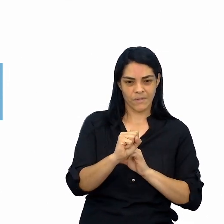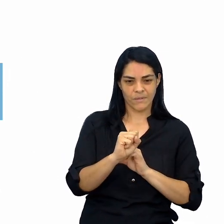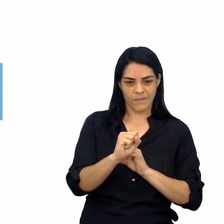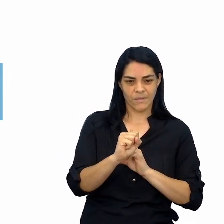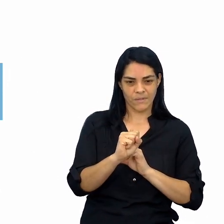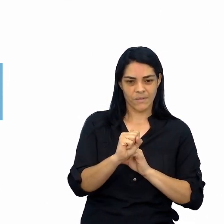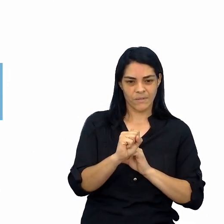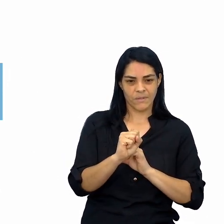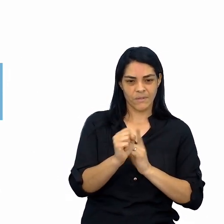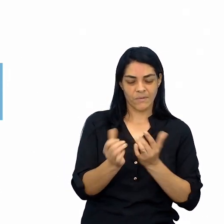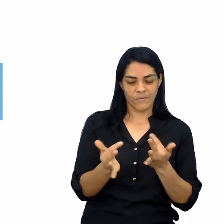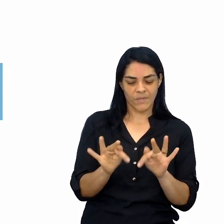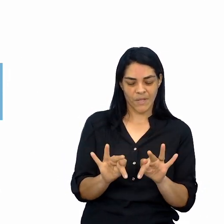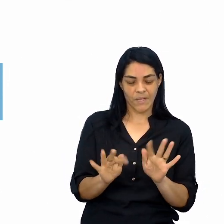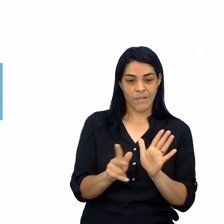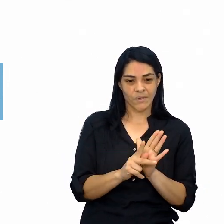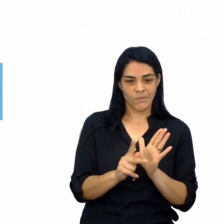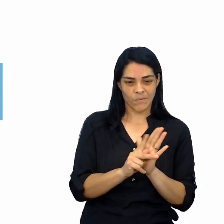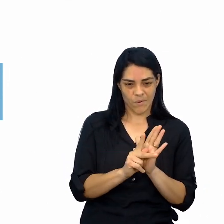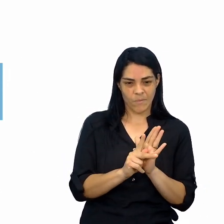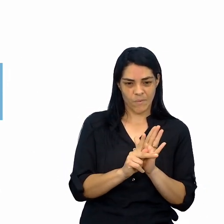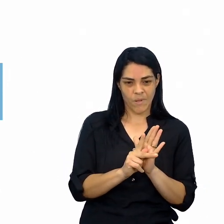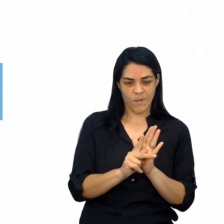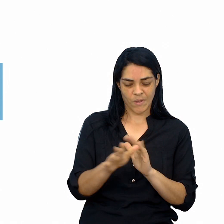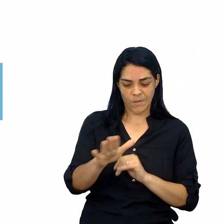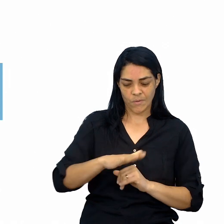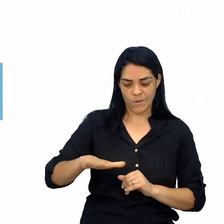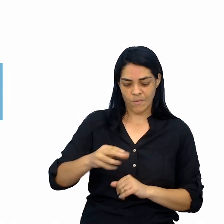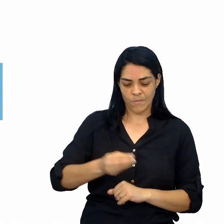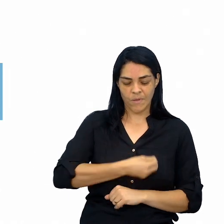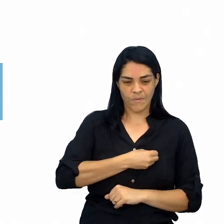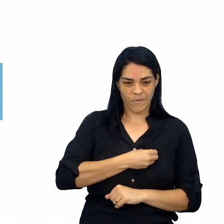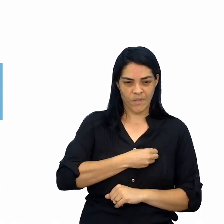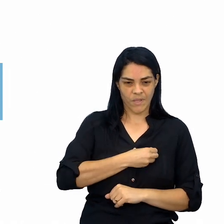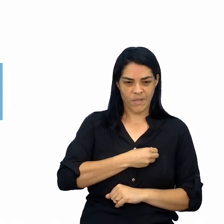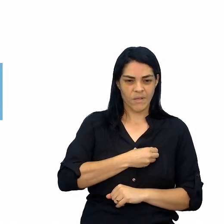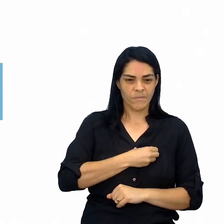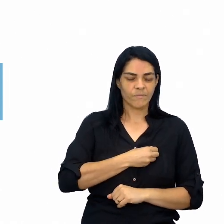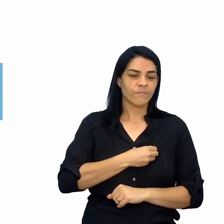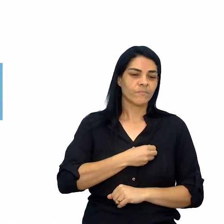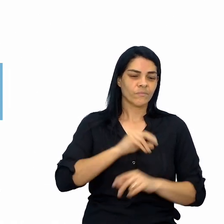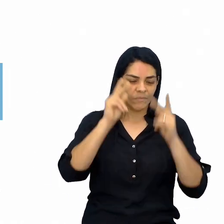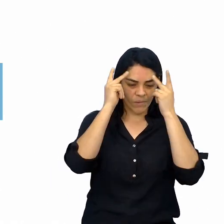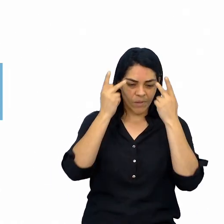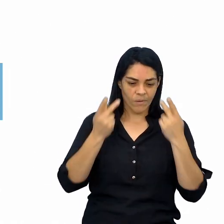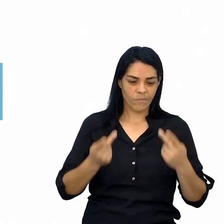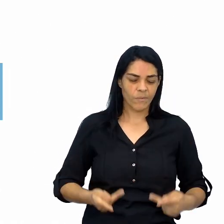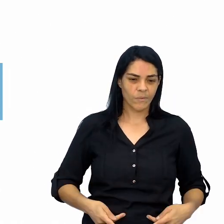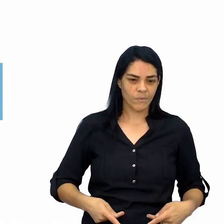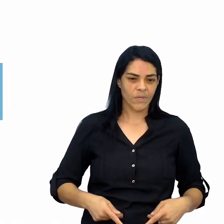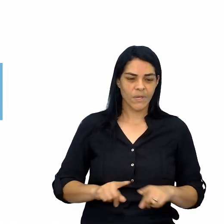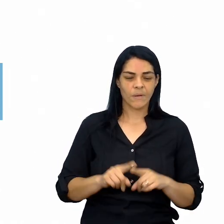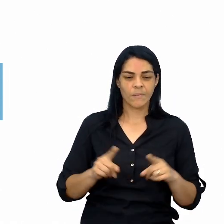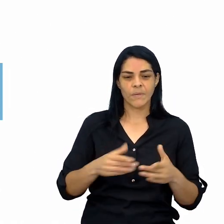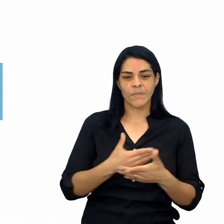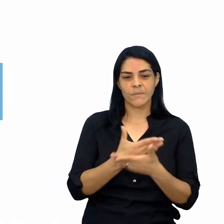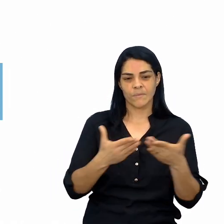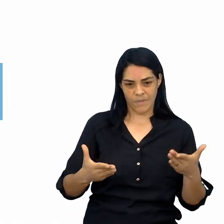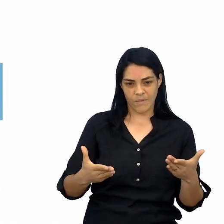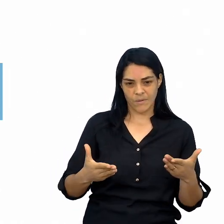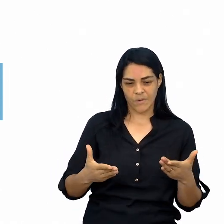são finalidades próprias do campo da vida pública. Só para a gente citar alguns